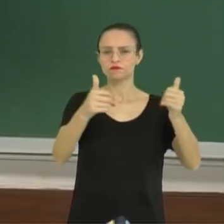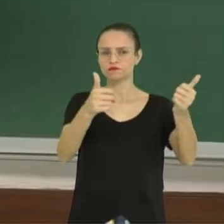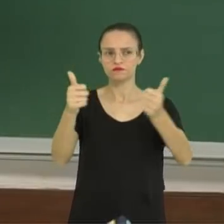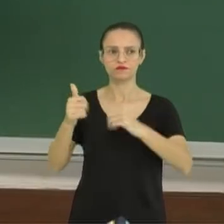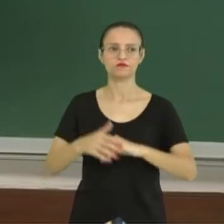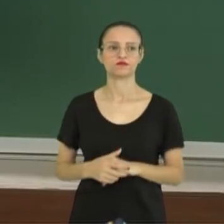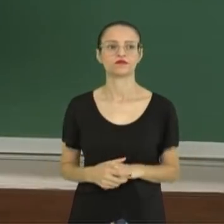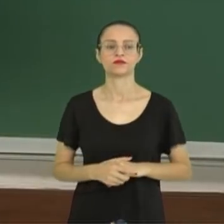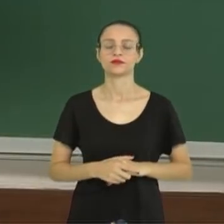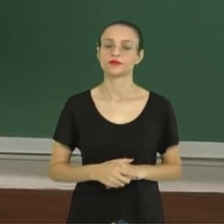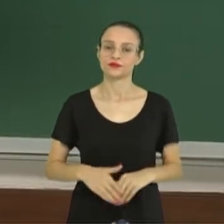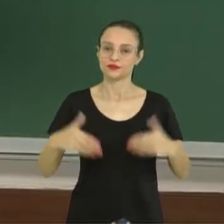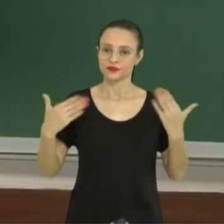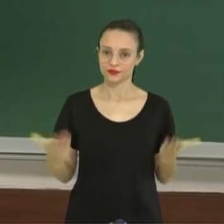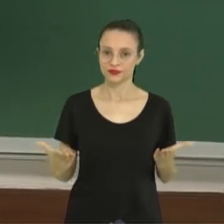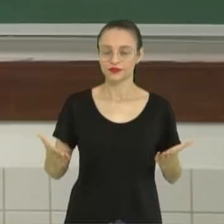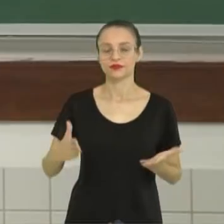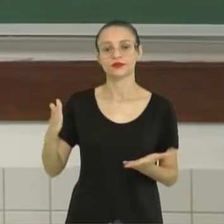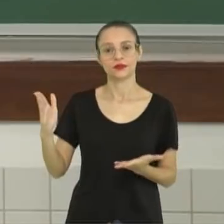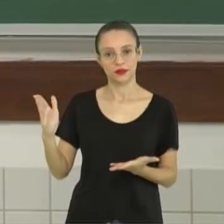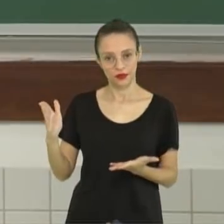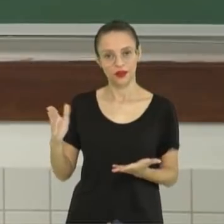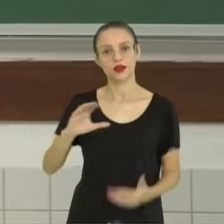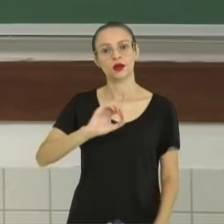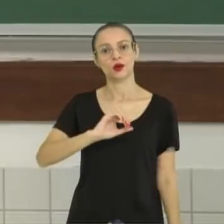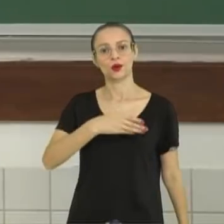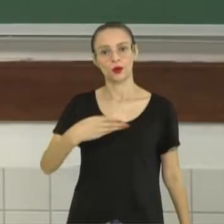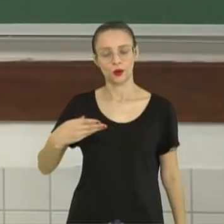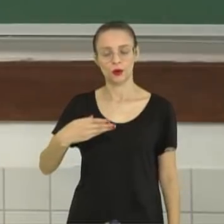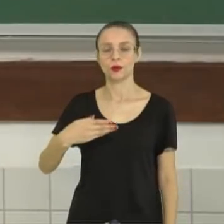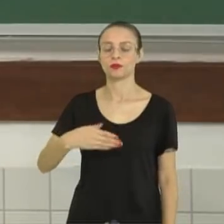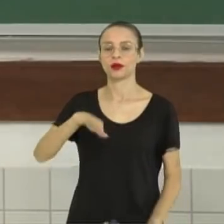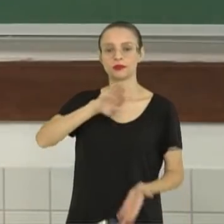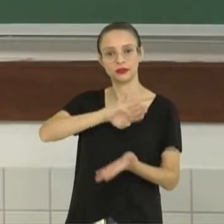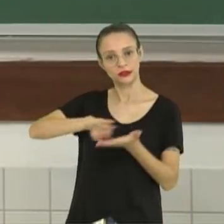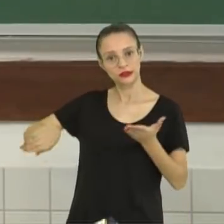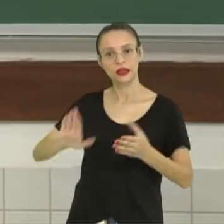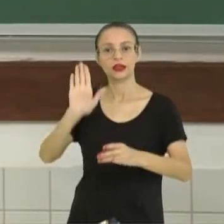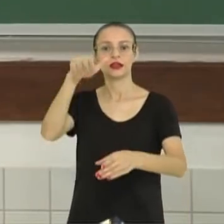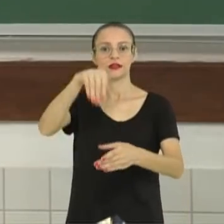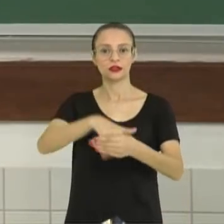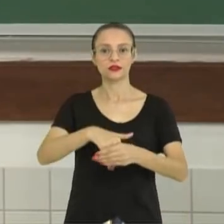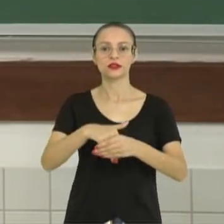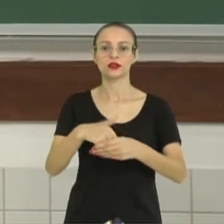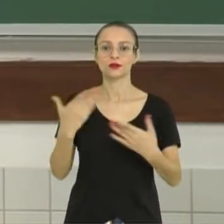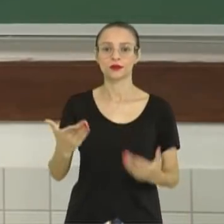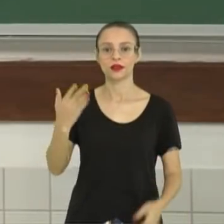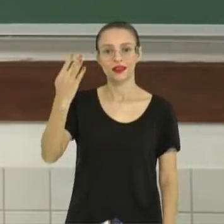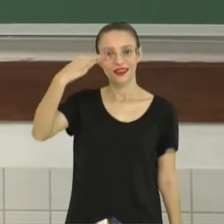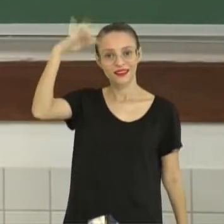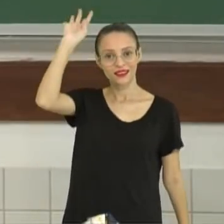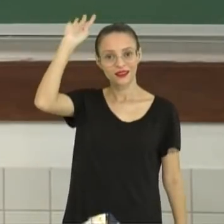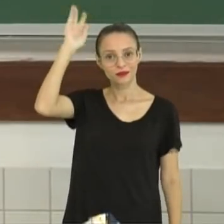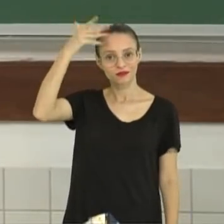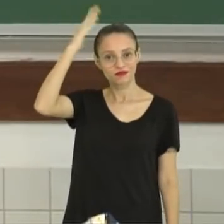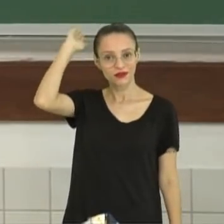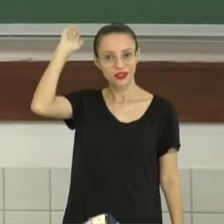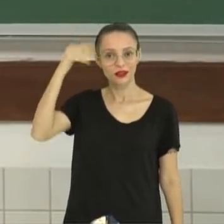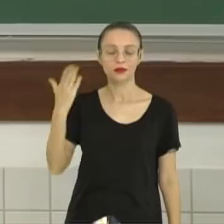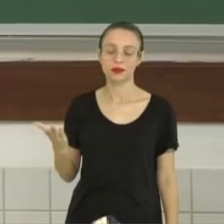mundial. Aí depois sai o Barack Obama, vem as eleições, assume o Donald Trump, que é um republicano,